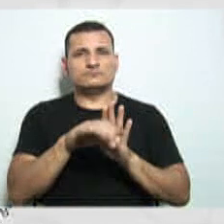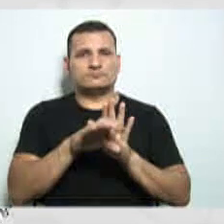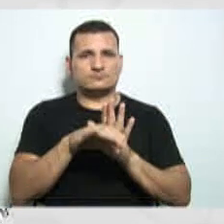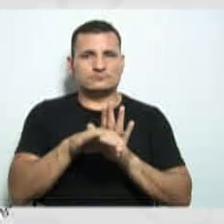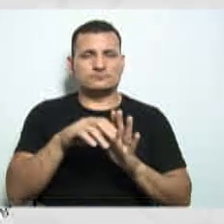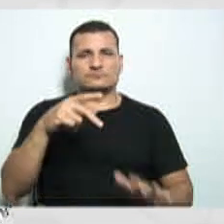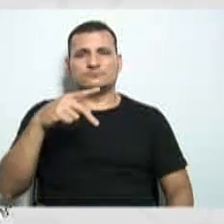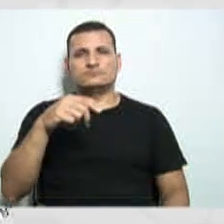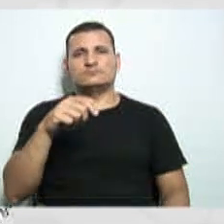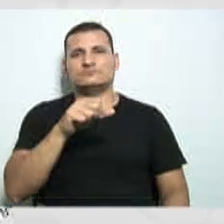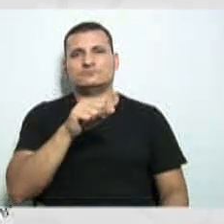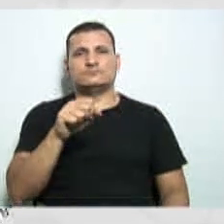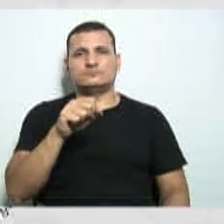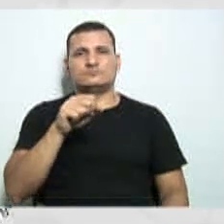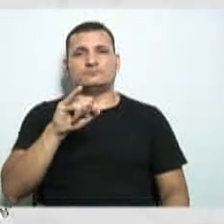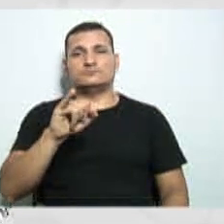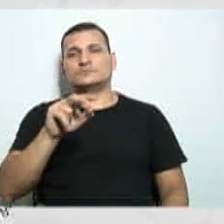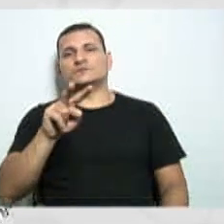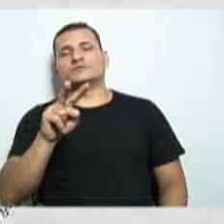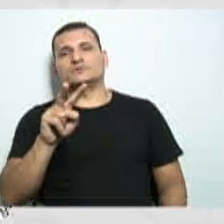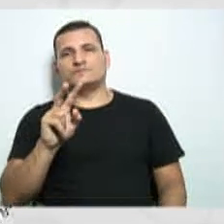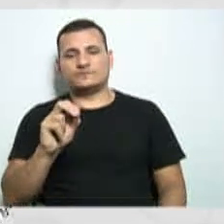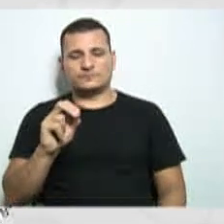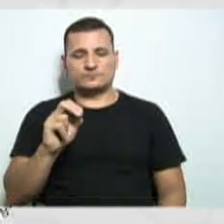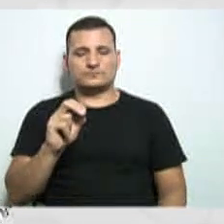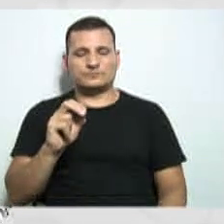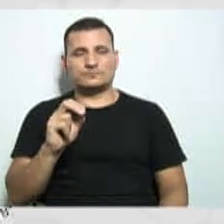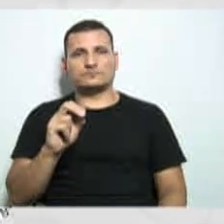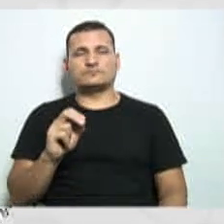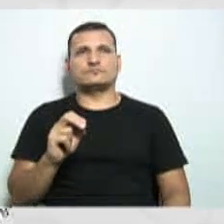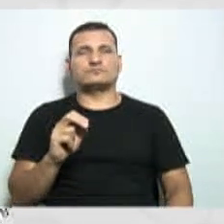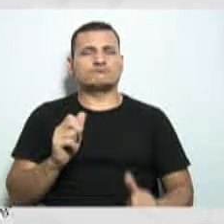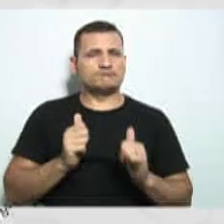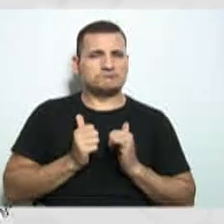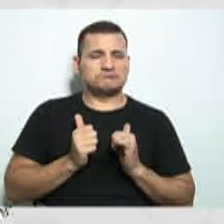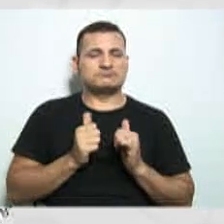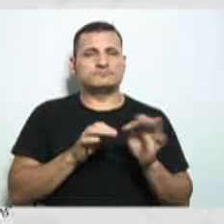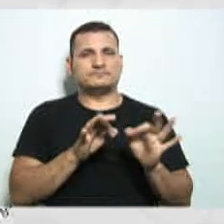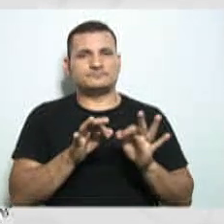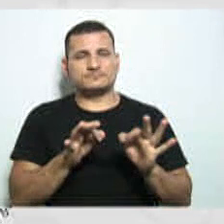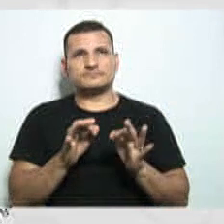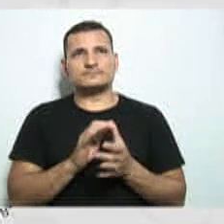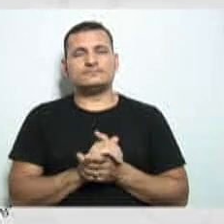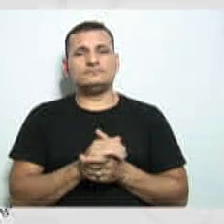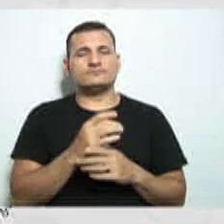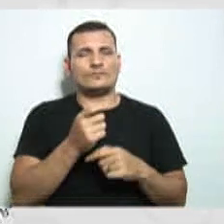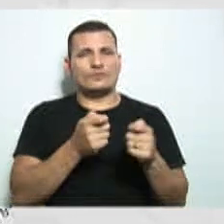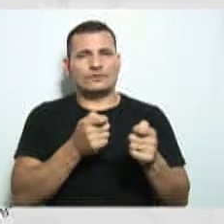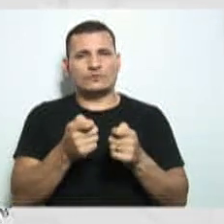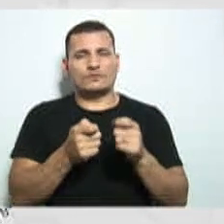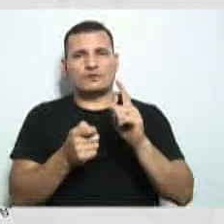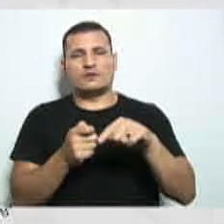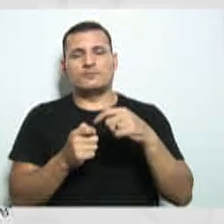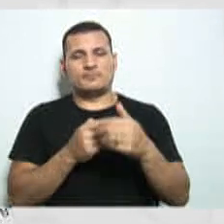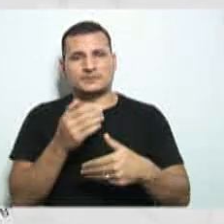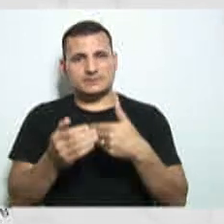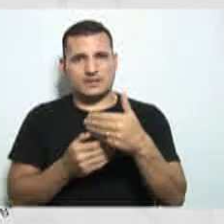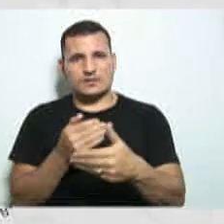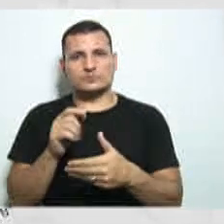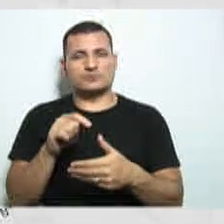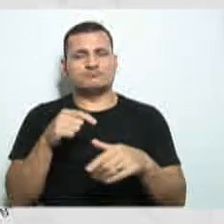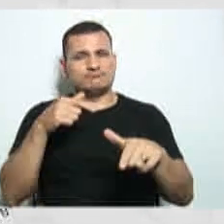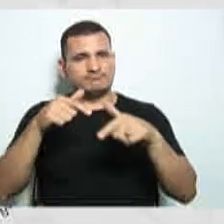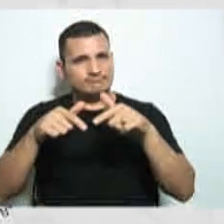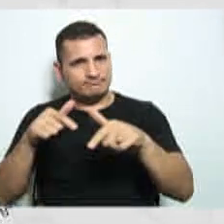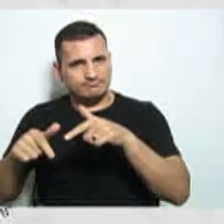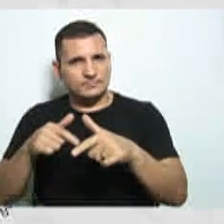conceito passivo, tá bom? Até o momento que você começa a executar, tá bom? O controle é um processo ativo, já olha só, o controle